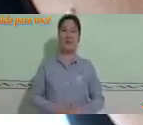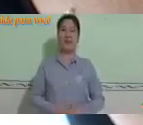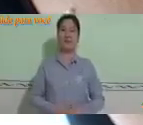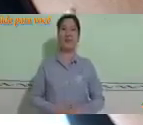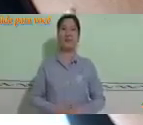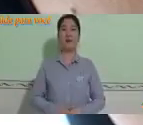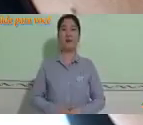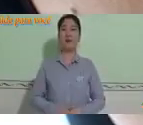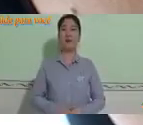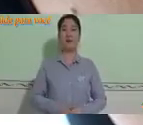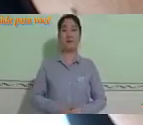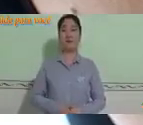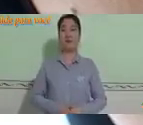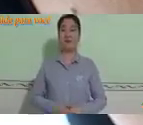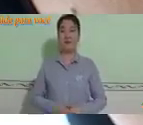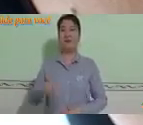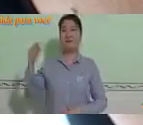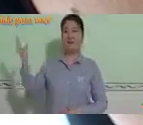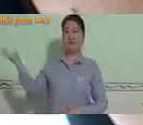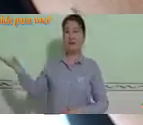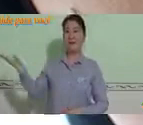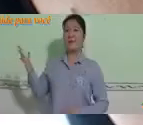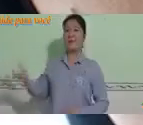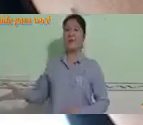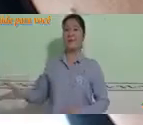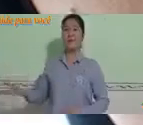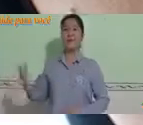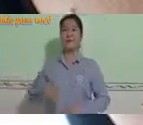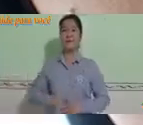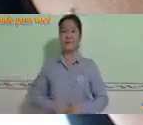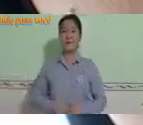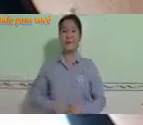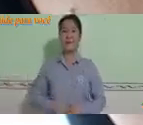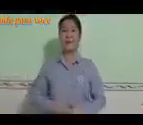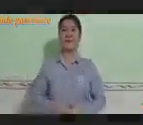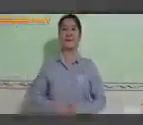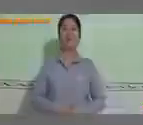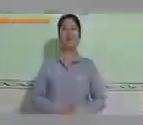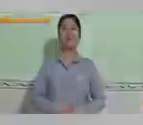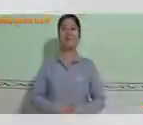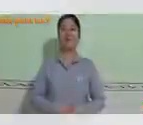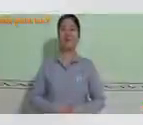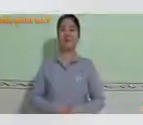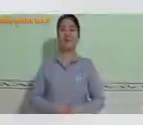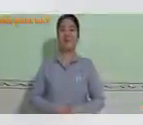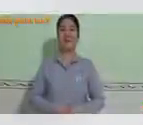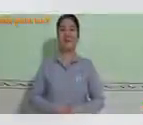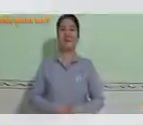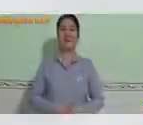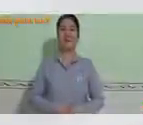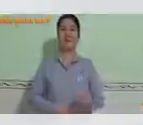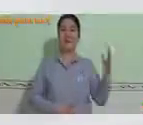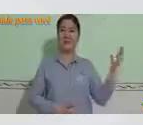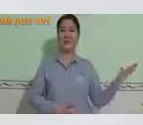M-A acento agudo C-I-R-C-U-L-A-C cedilha ativo alterações na circulação sanguínea do braço, vírgula, provocada